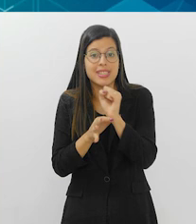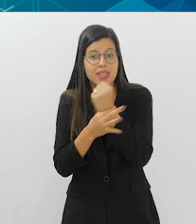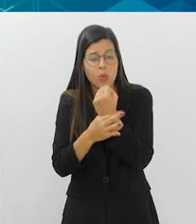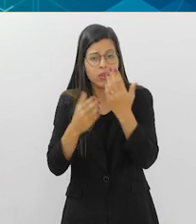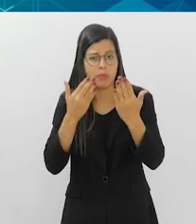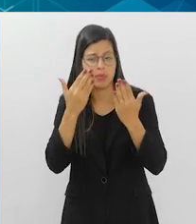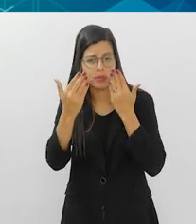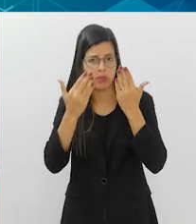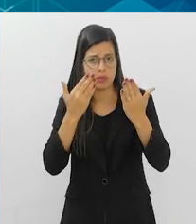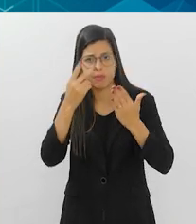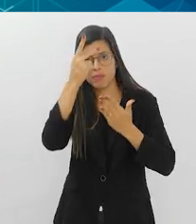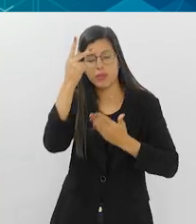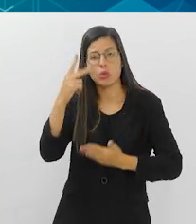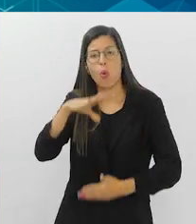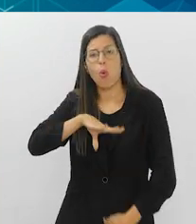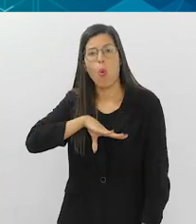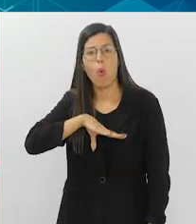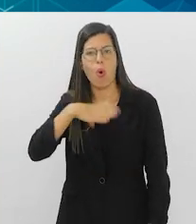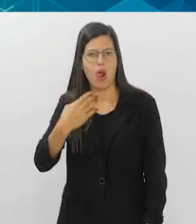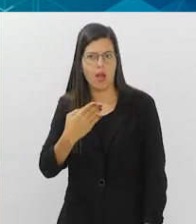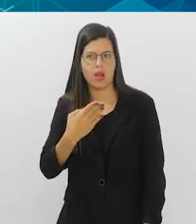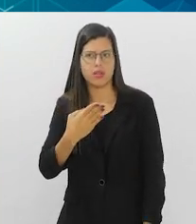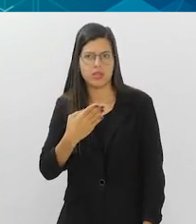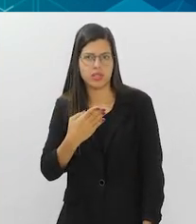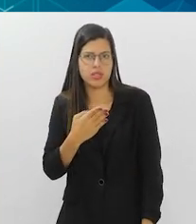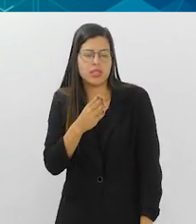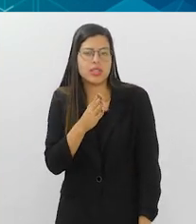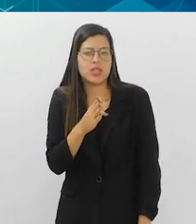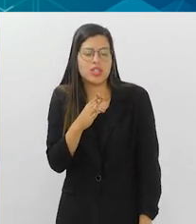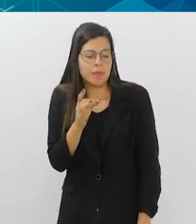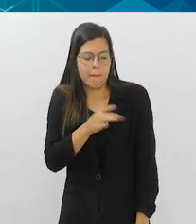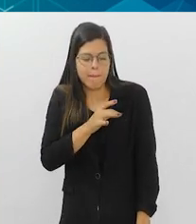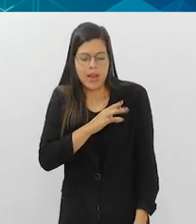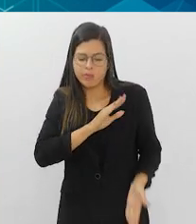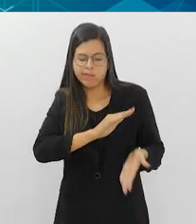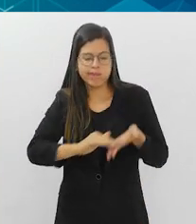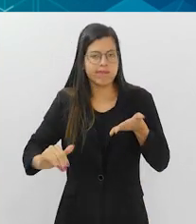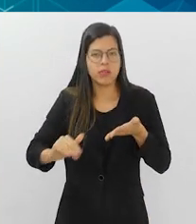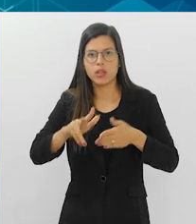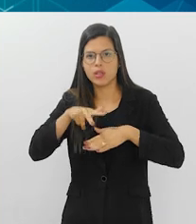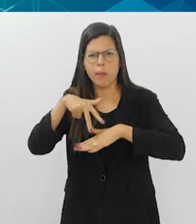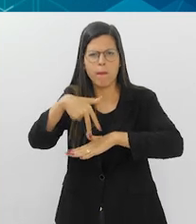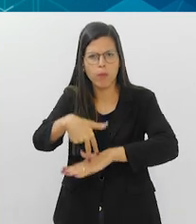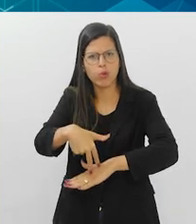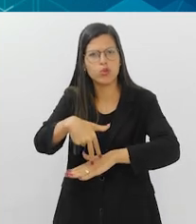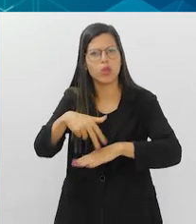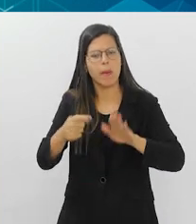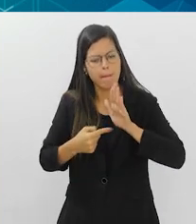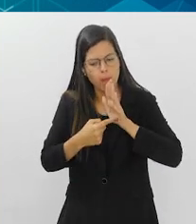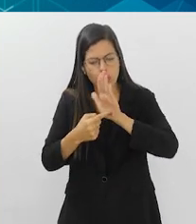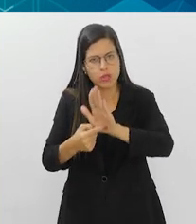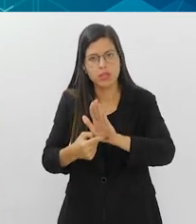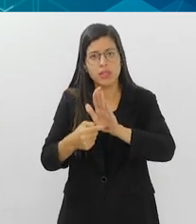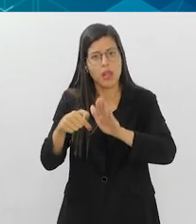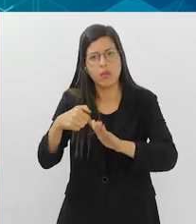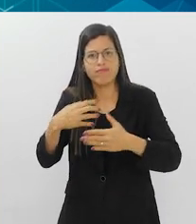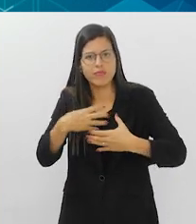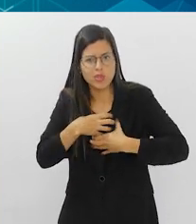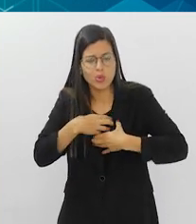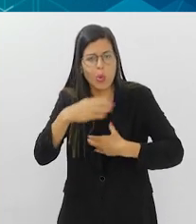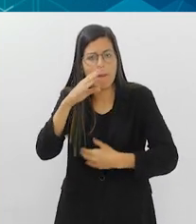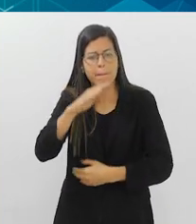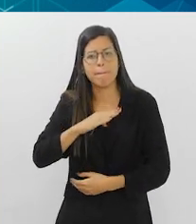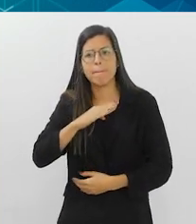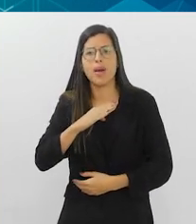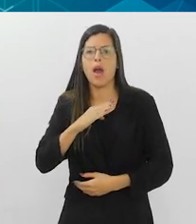que a pessoa tenha essa coragem, né, de silenciar o medo e realmente falar e se posicionar, falar que está se sentindo mal ou que